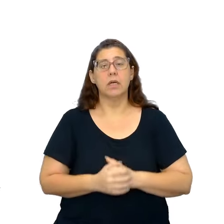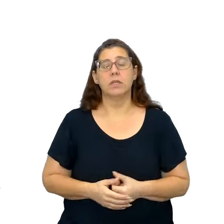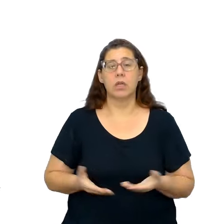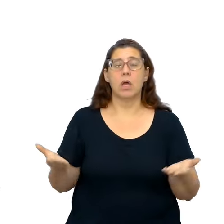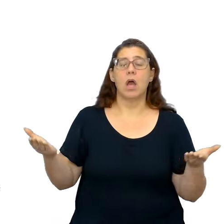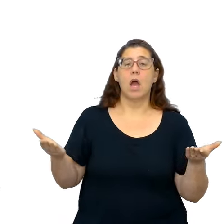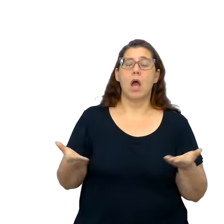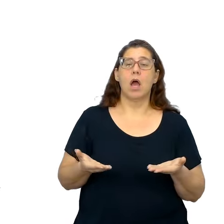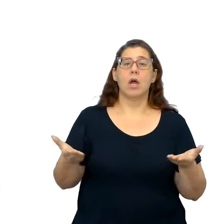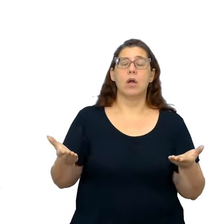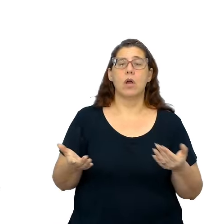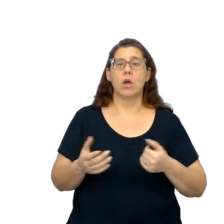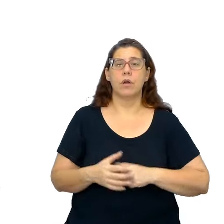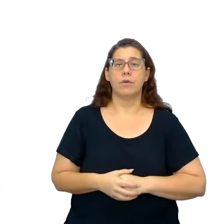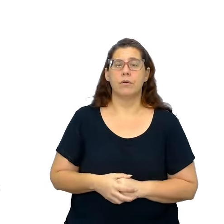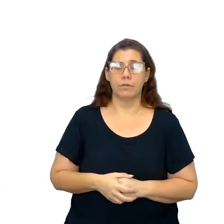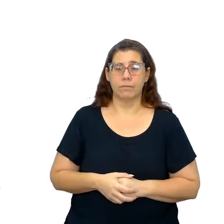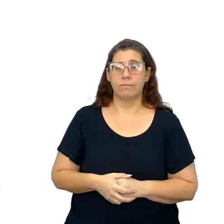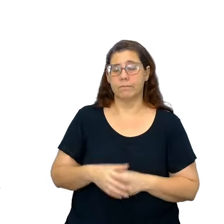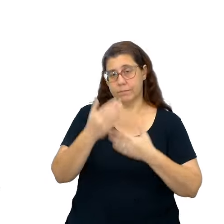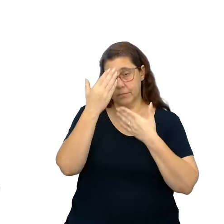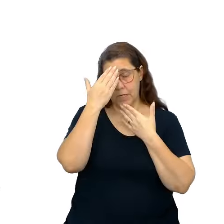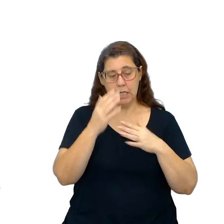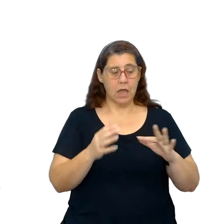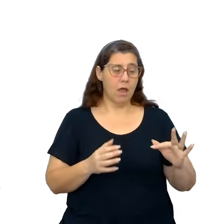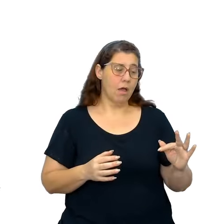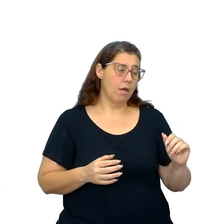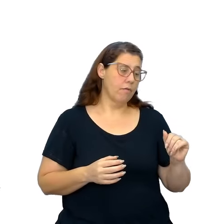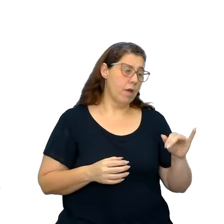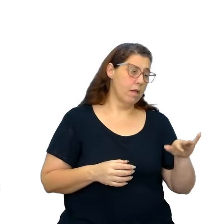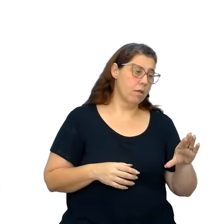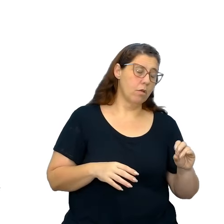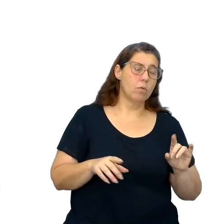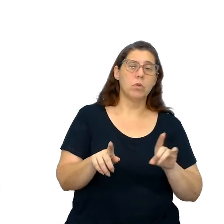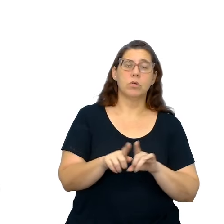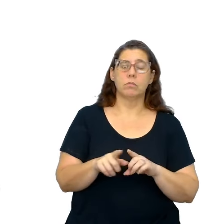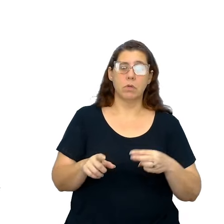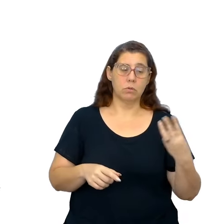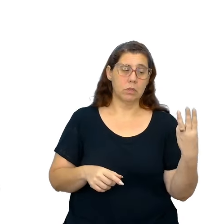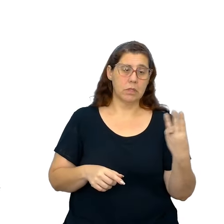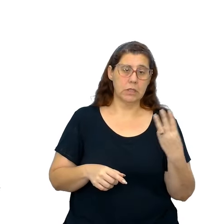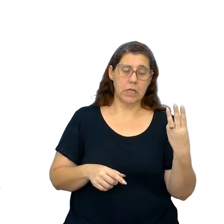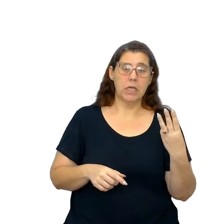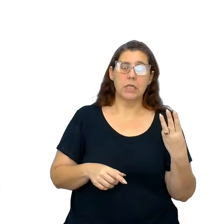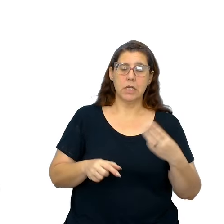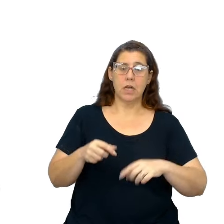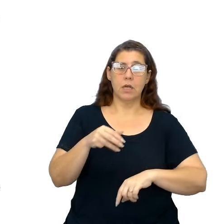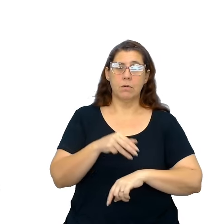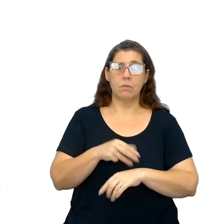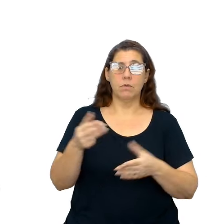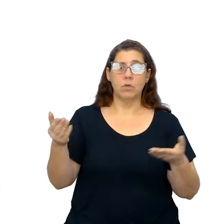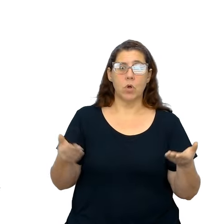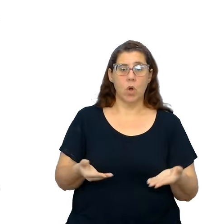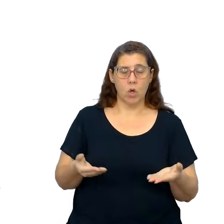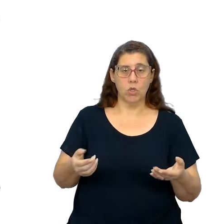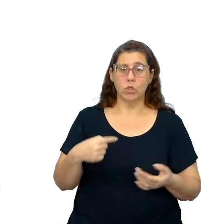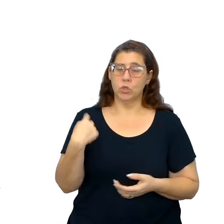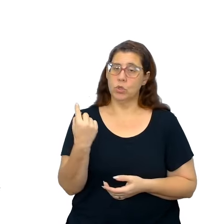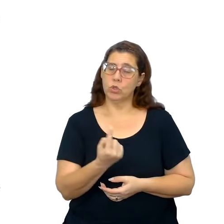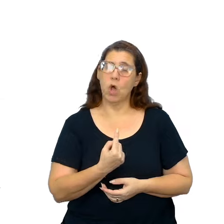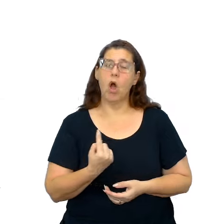passando aqui. Obrigado, Fábio, também, né, nesse terceiro momento. Então, hoje, né,